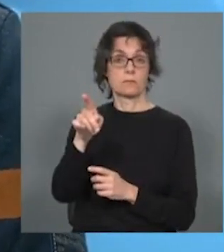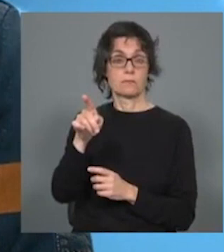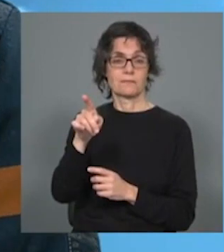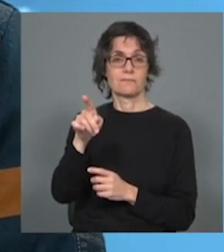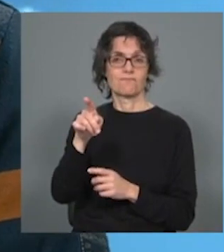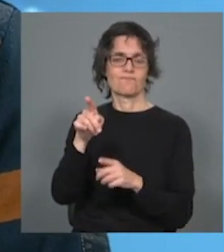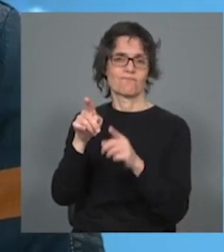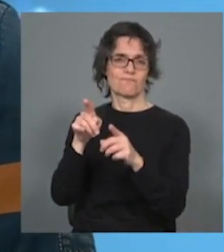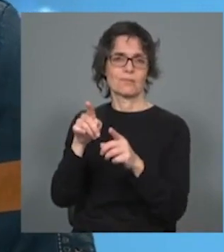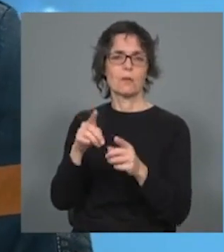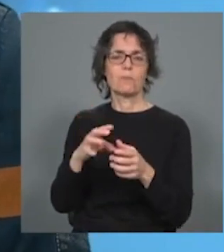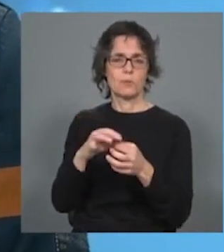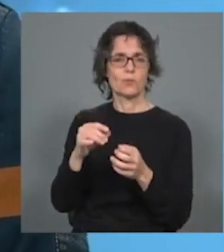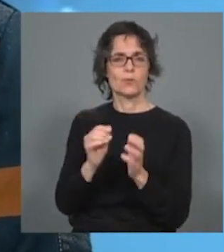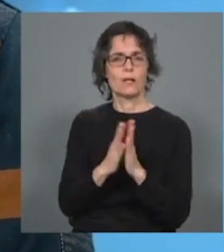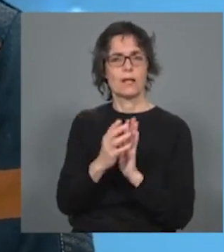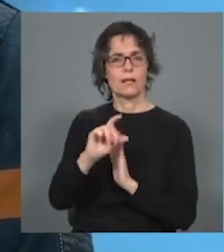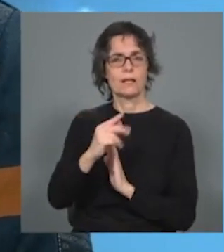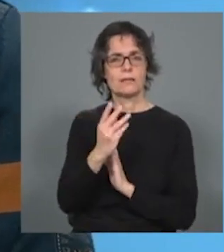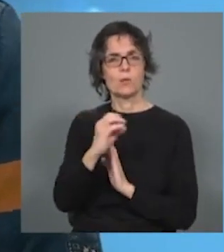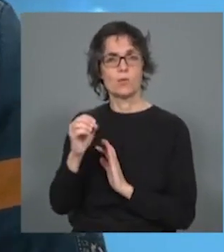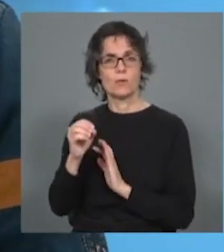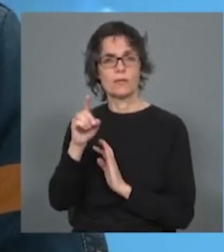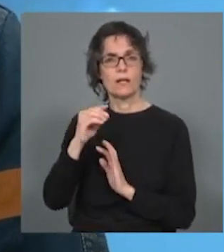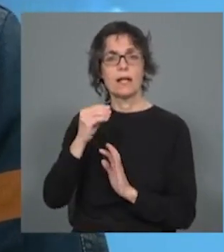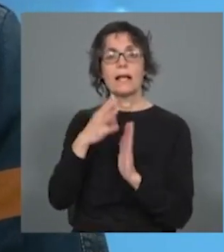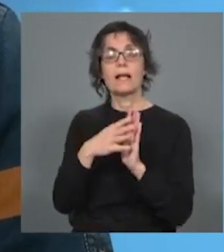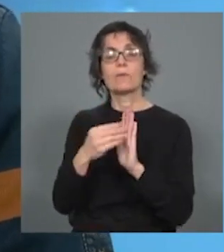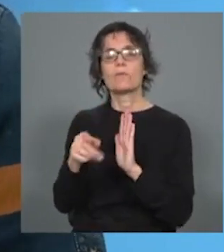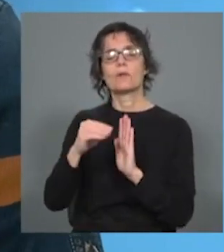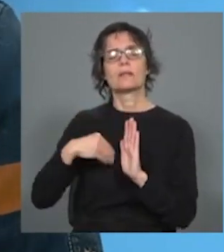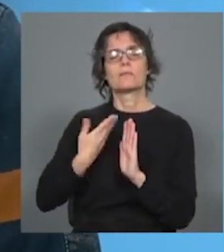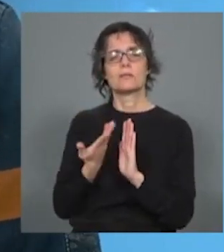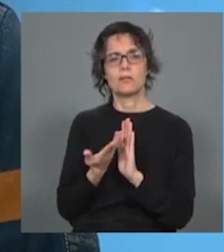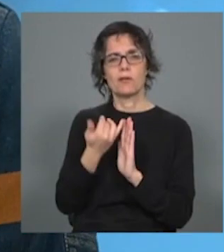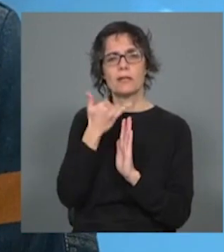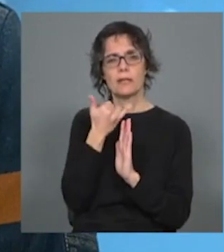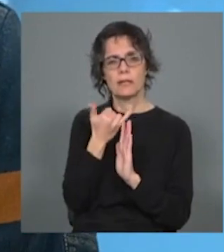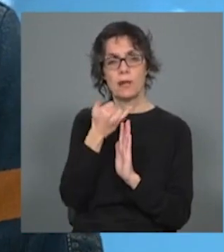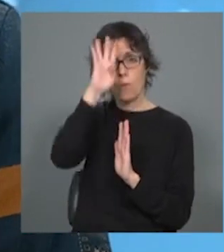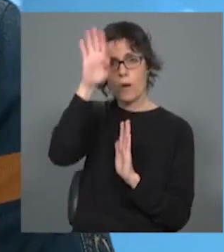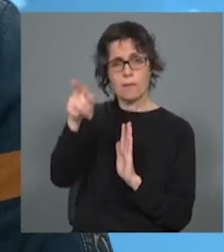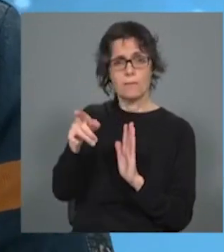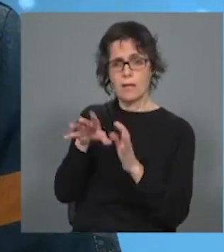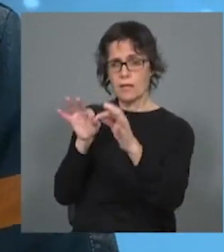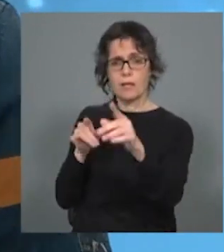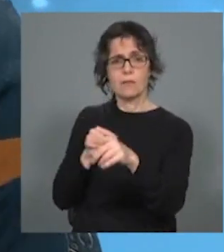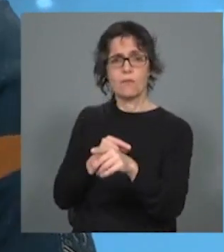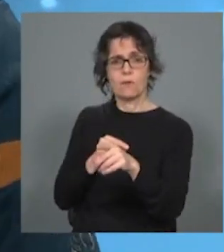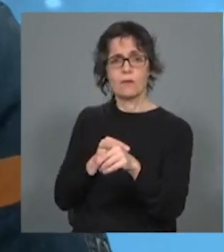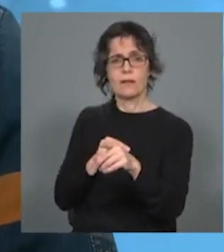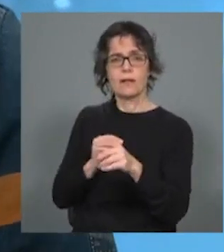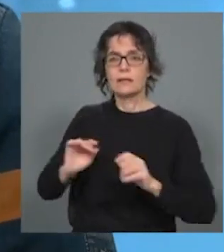Lucas, naquilo que é o perfil da misericórdia, o perfil da alegria, o perfil da evangelização